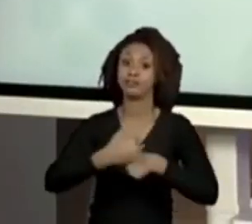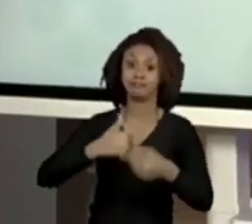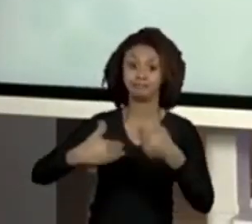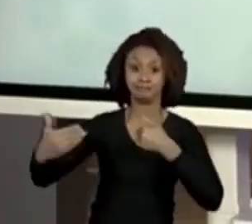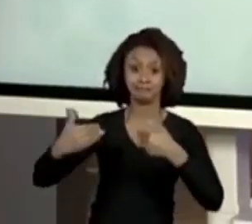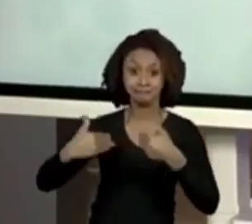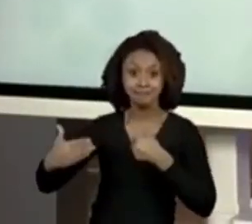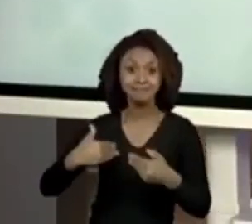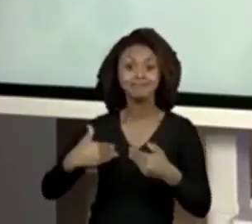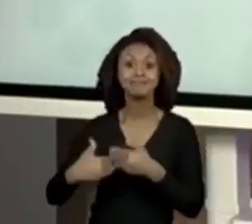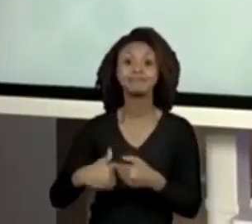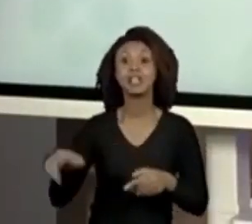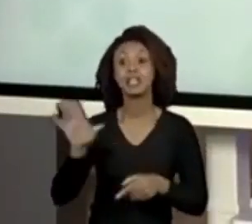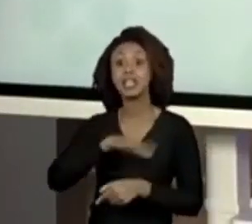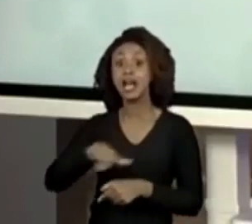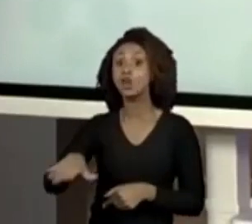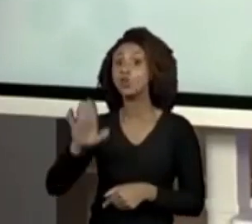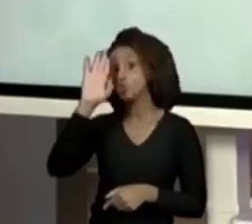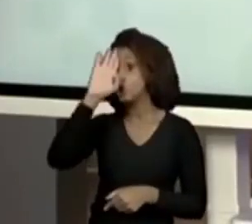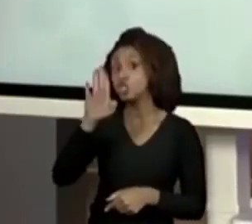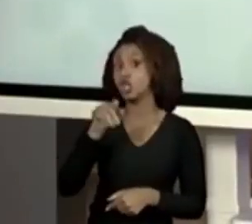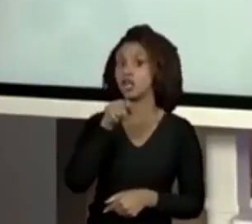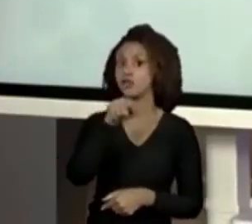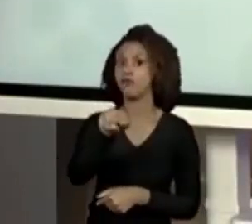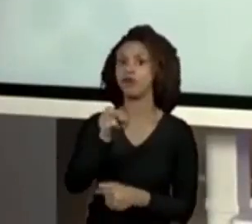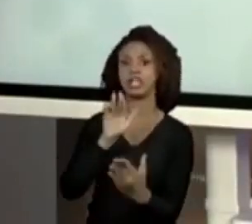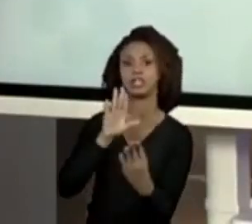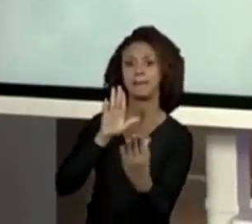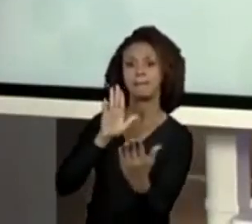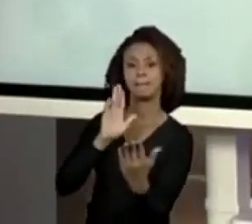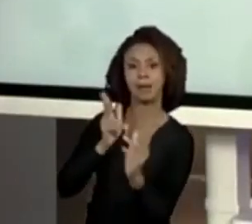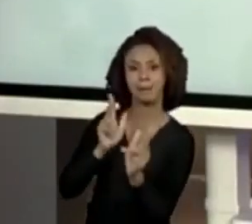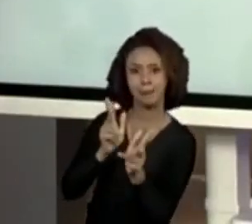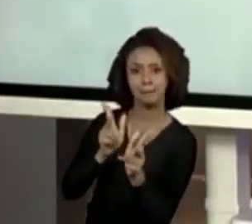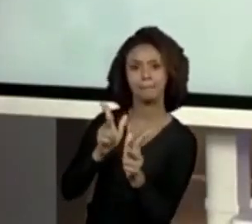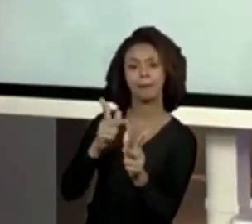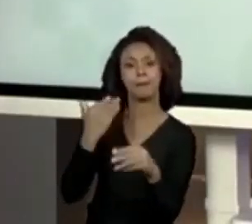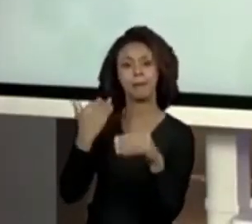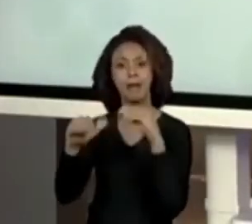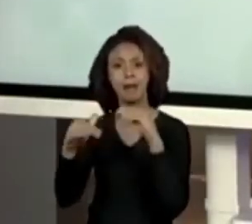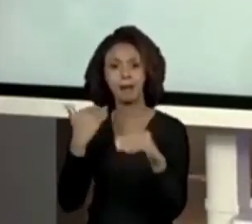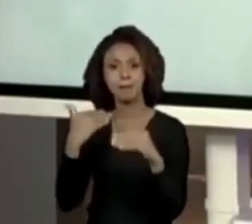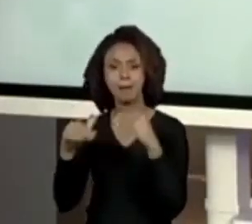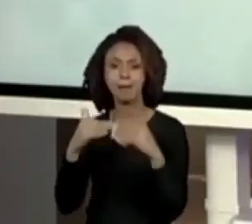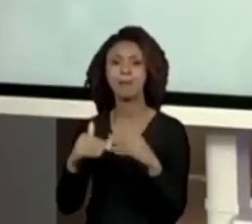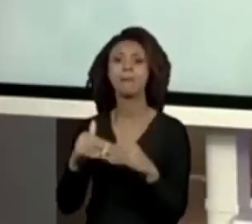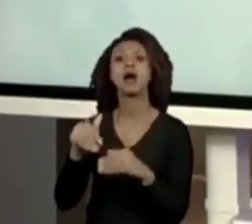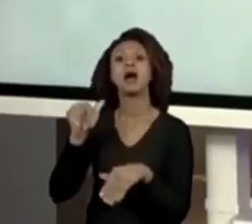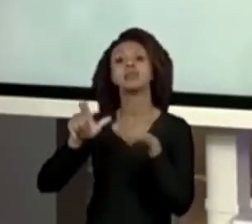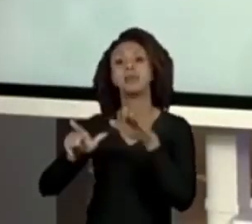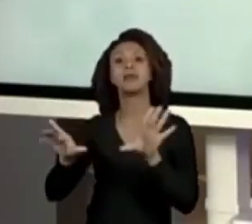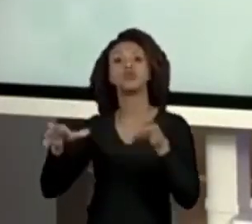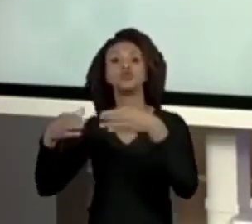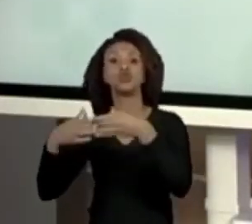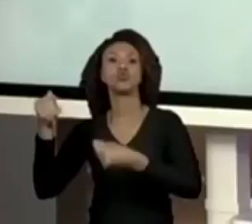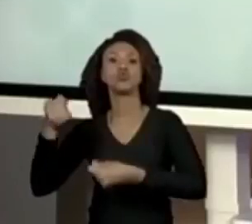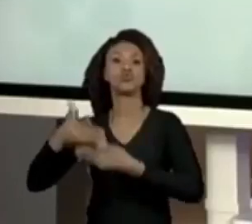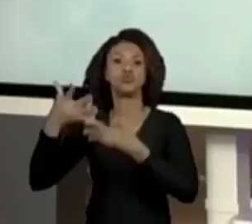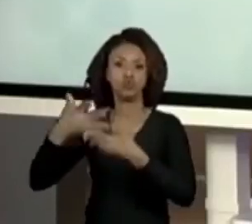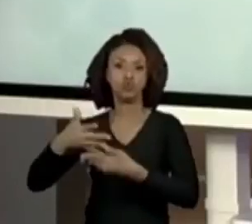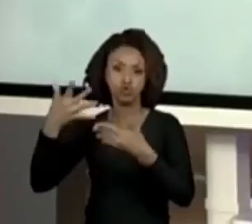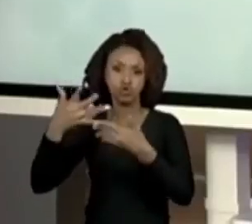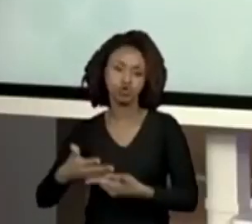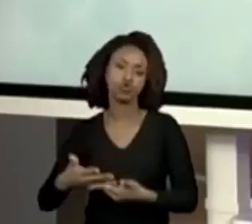alunos, eles se comunicam diretamente com vocês pelo chat do ano e turma. Isso facilita aí a forma